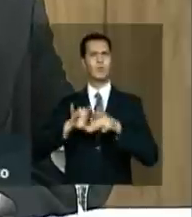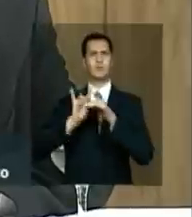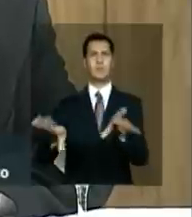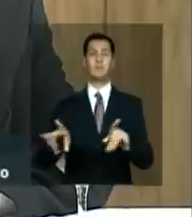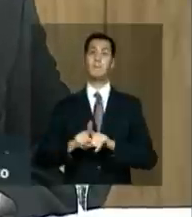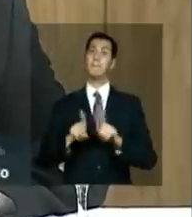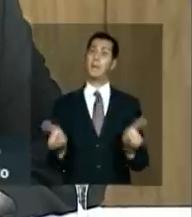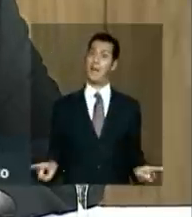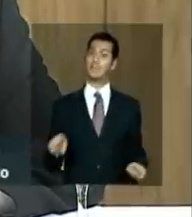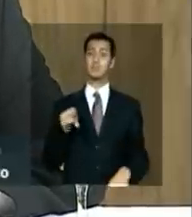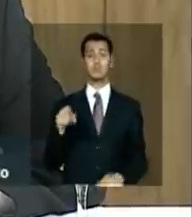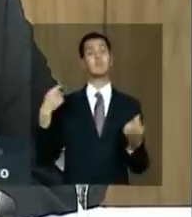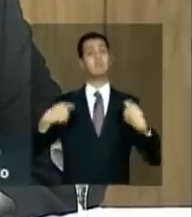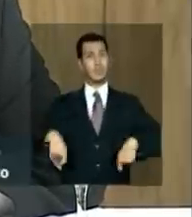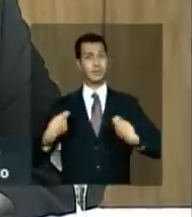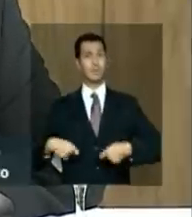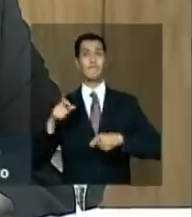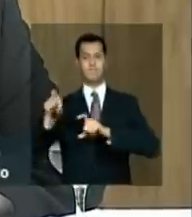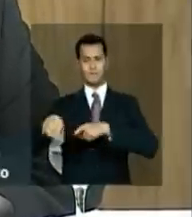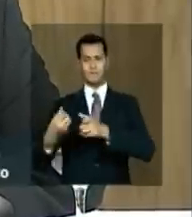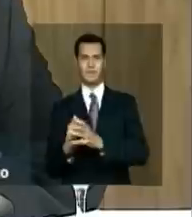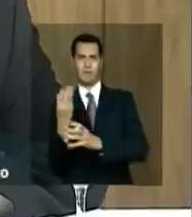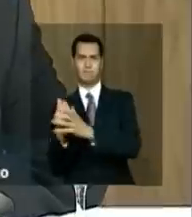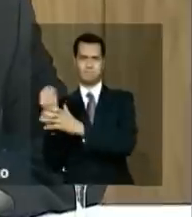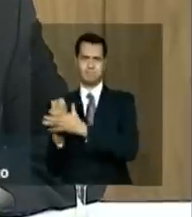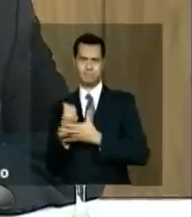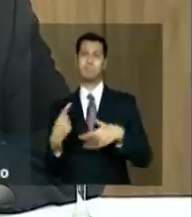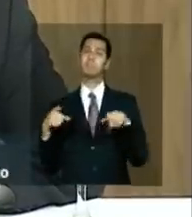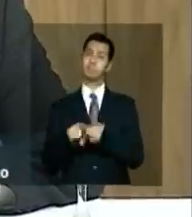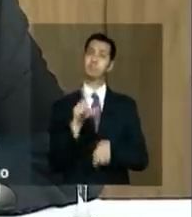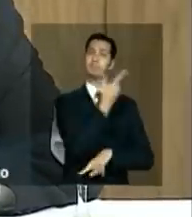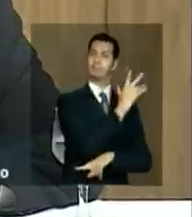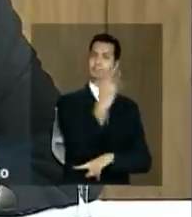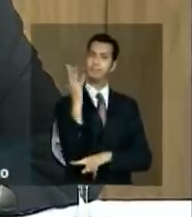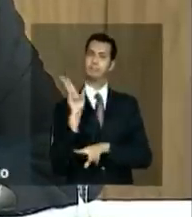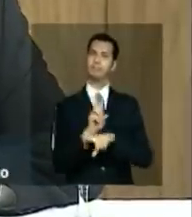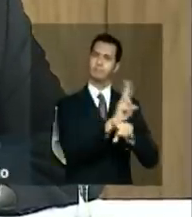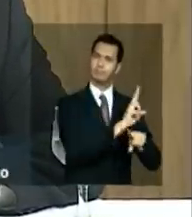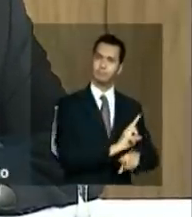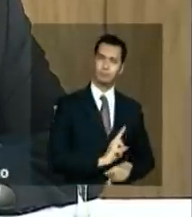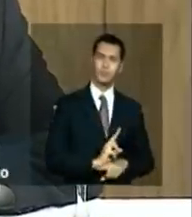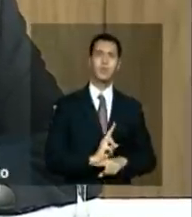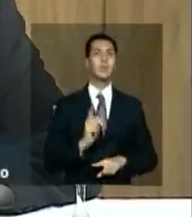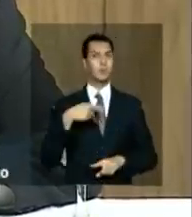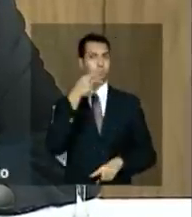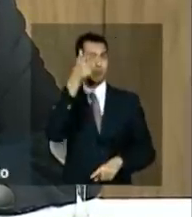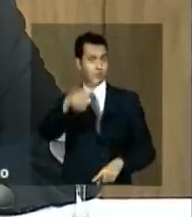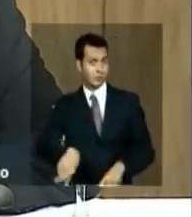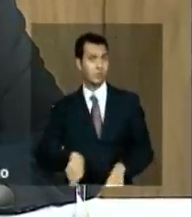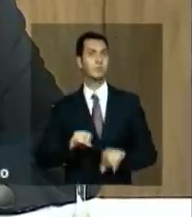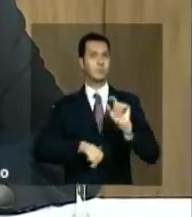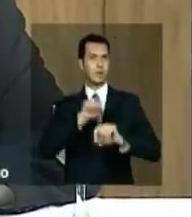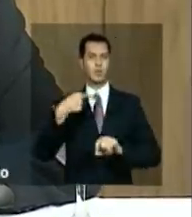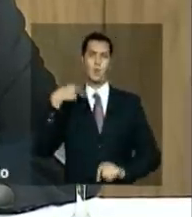guardando o meio ambiente repito que sempre disse não muda o